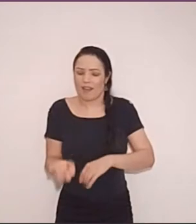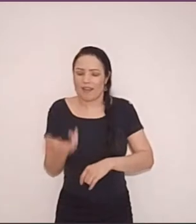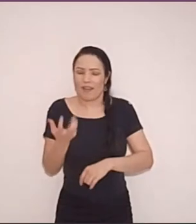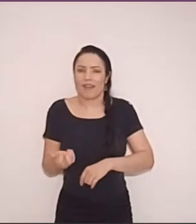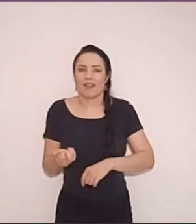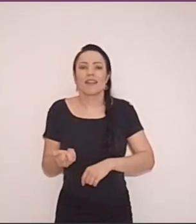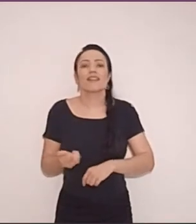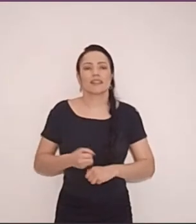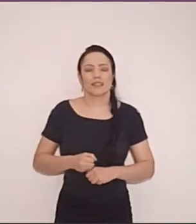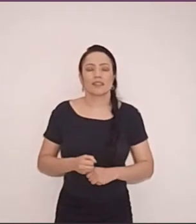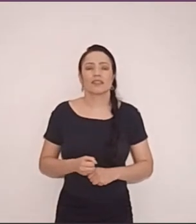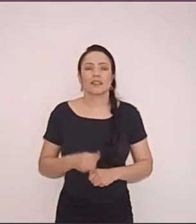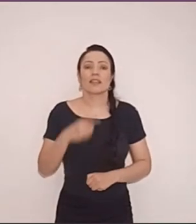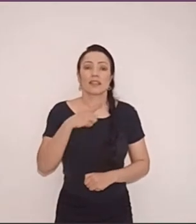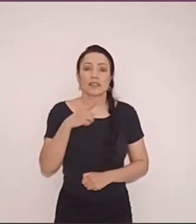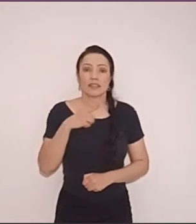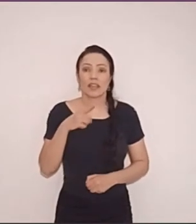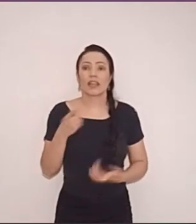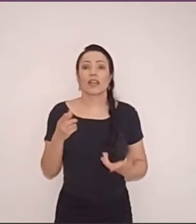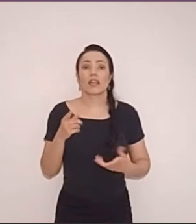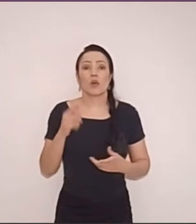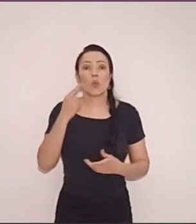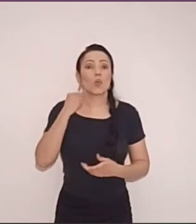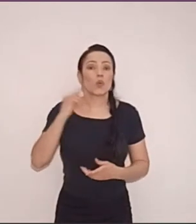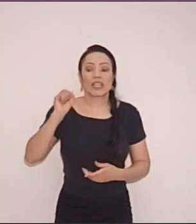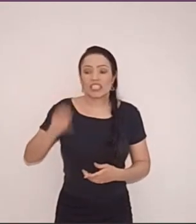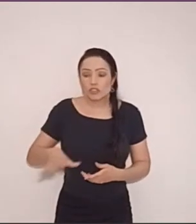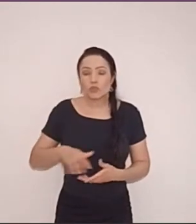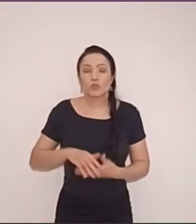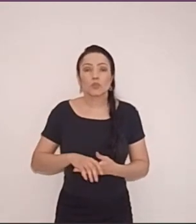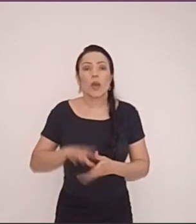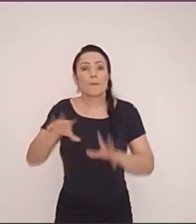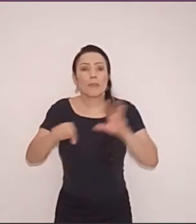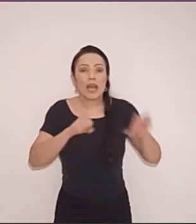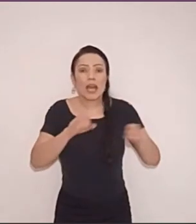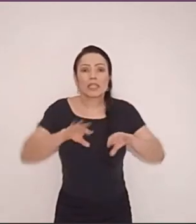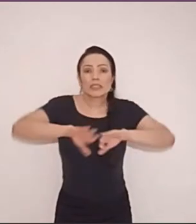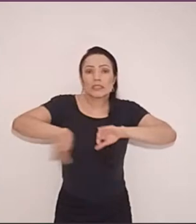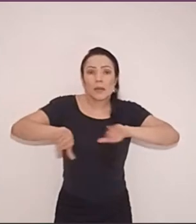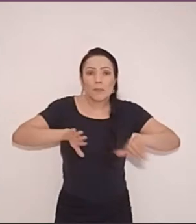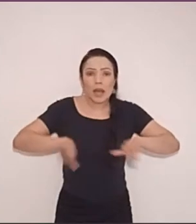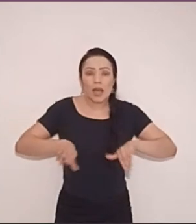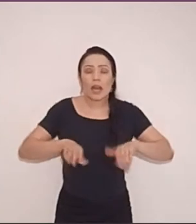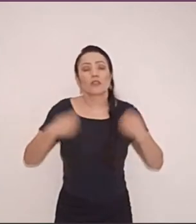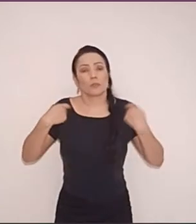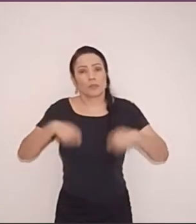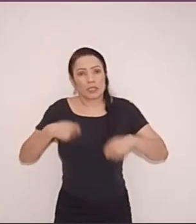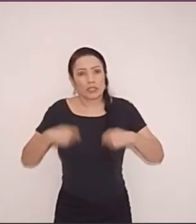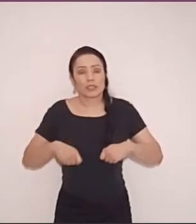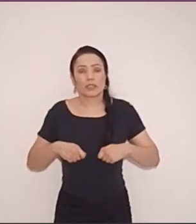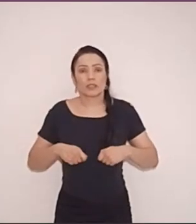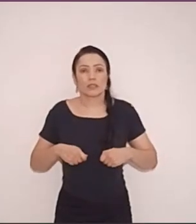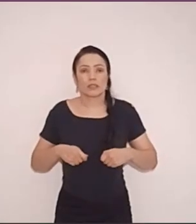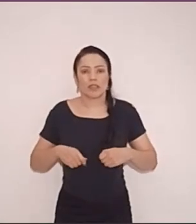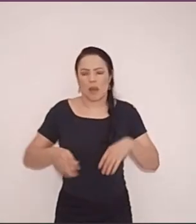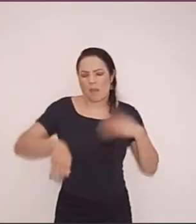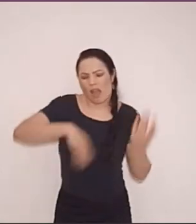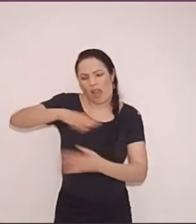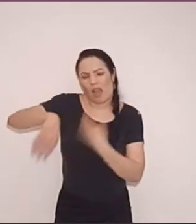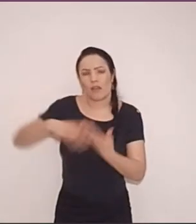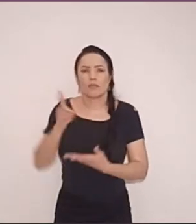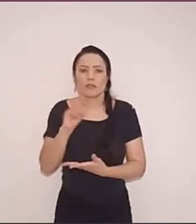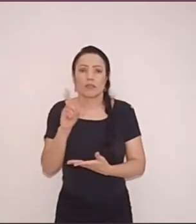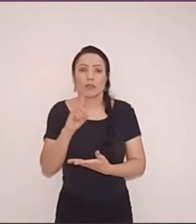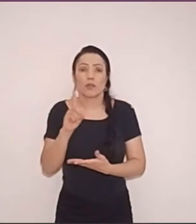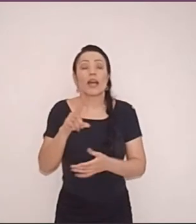na nos bairros também qual é a perspectivas isso até nos bairros também é bem antigo